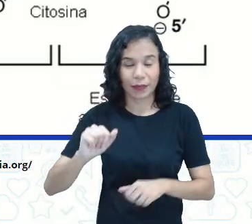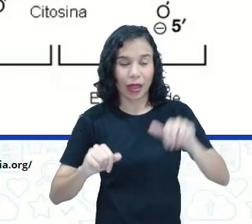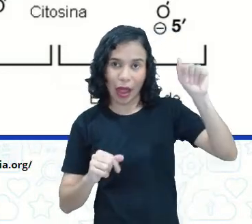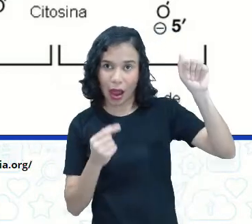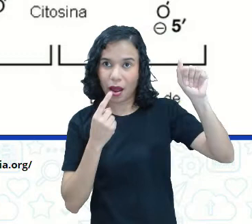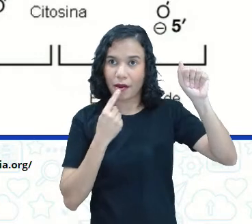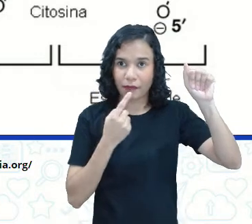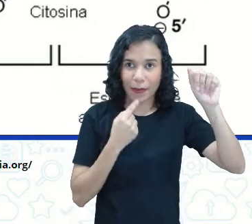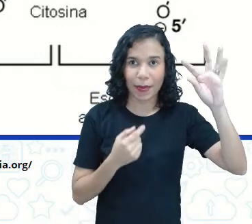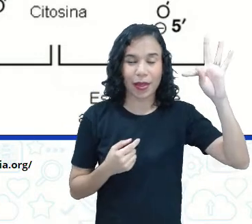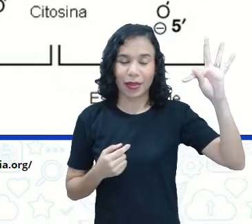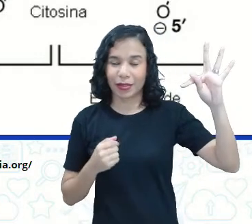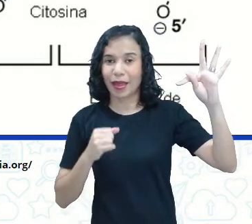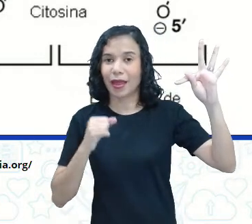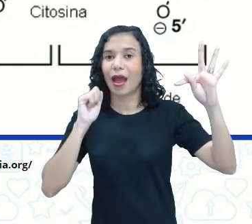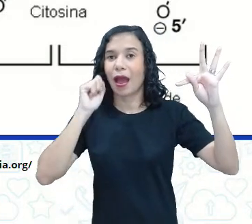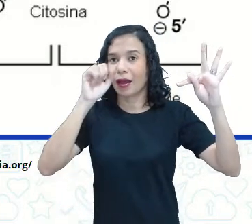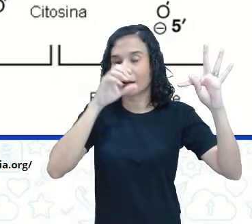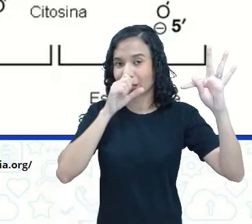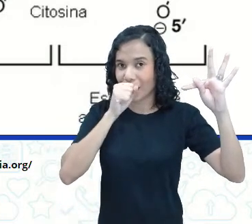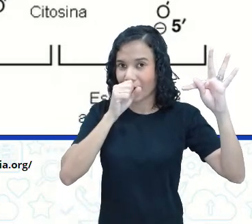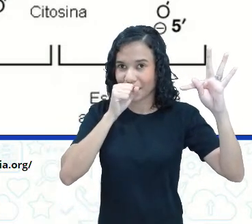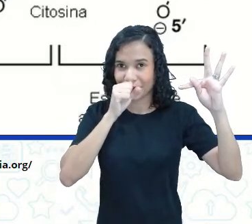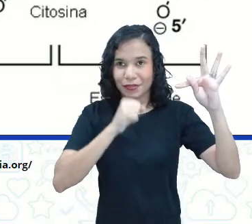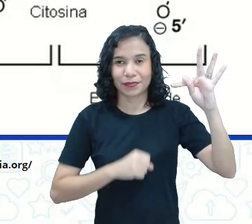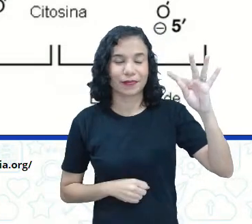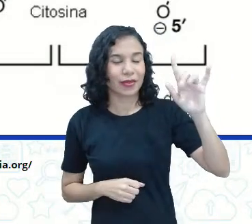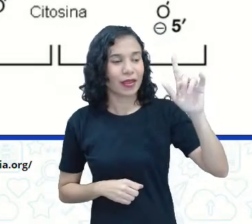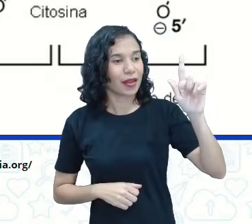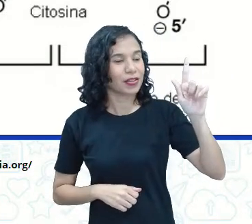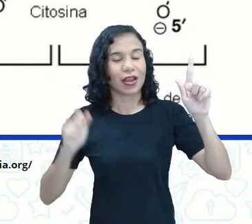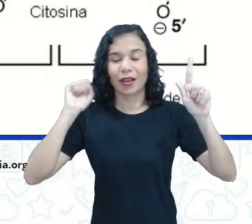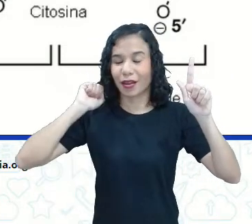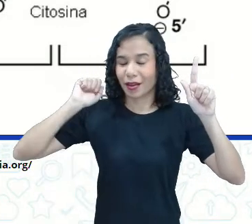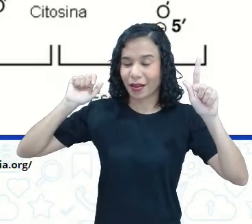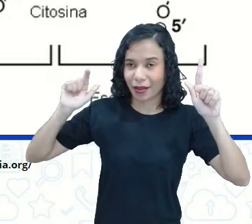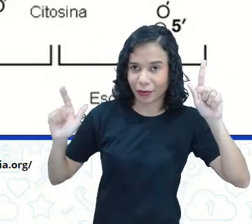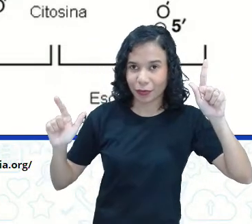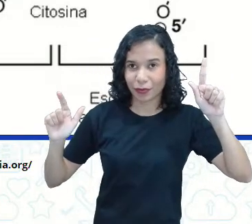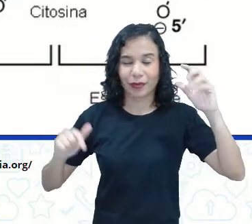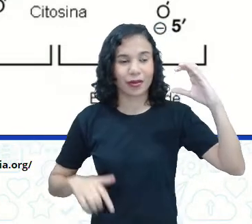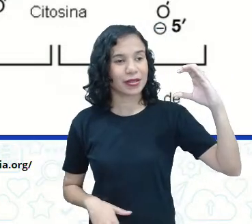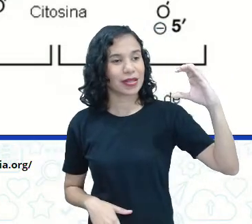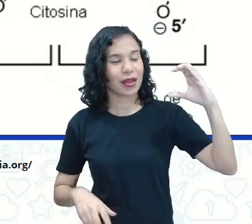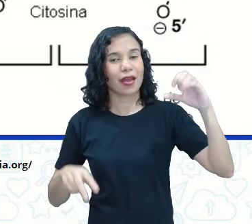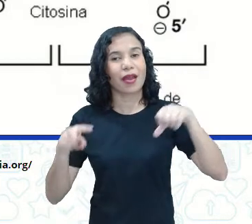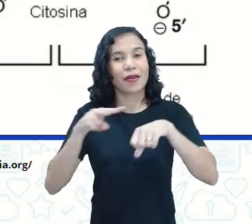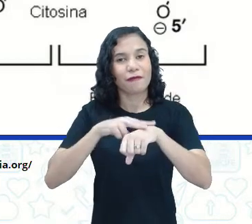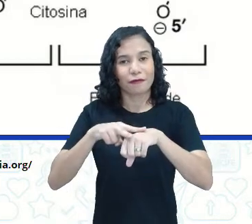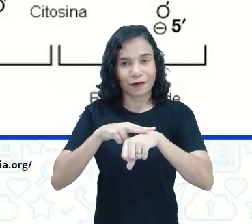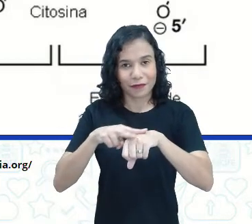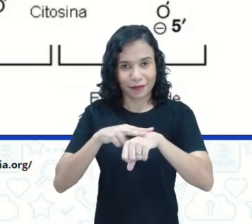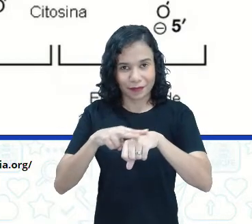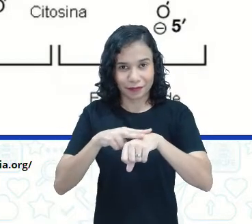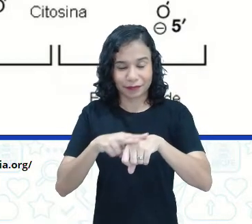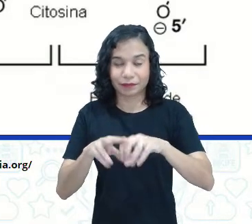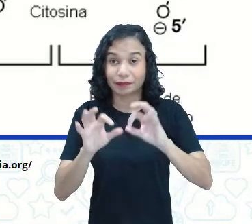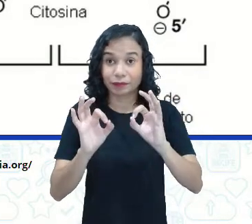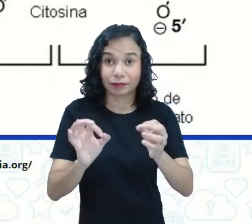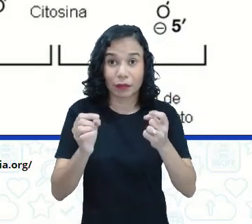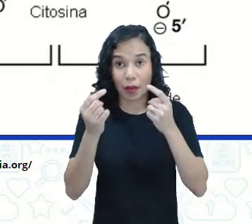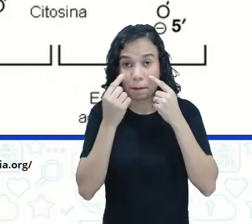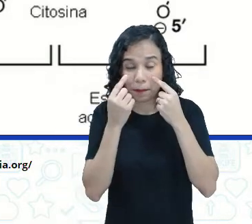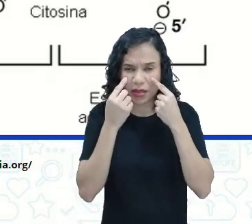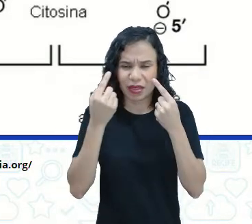vermelhinho, timina em laranjinha, guanina em azul e citosina em verde, né? Vejam que